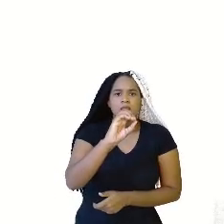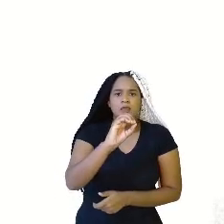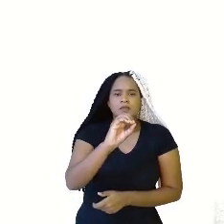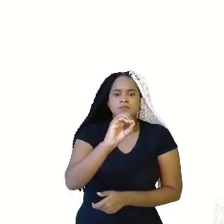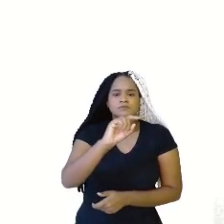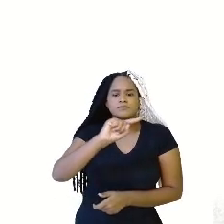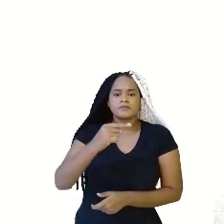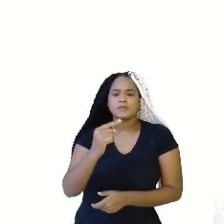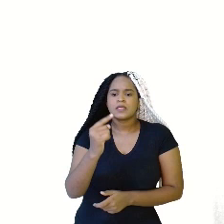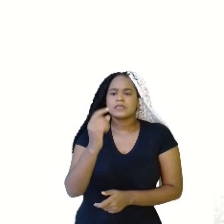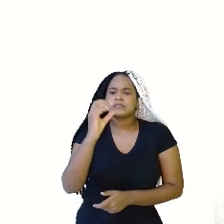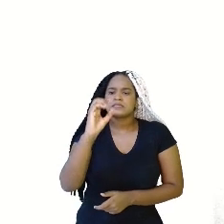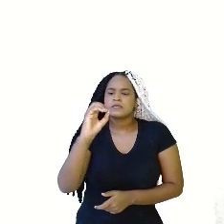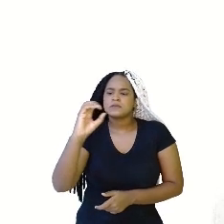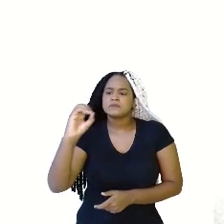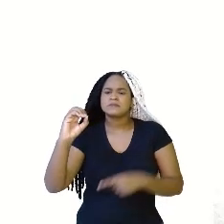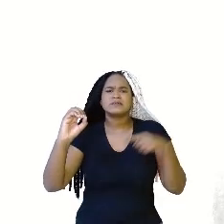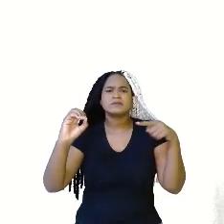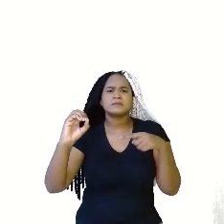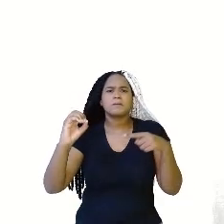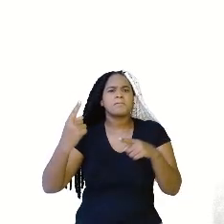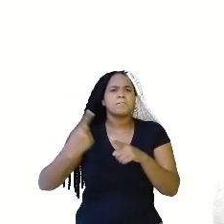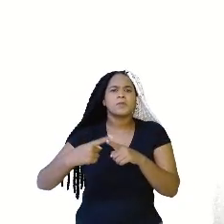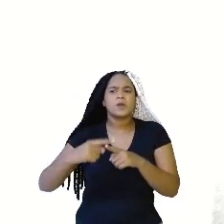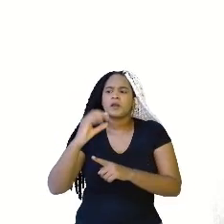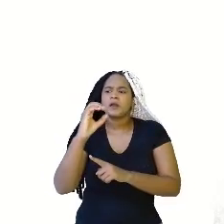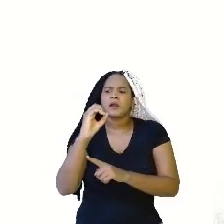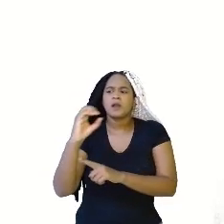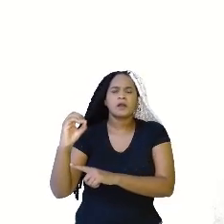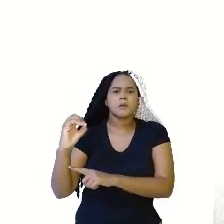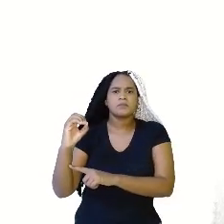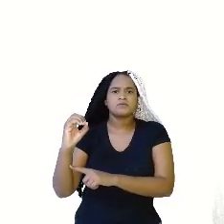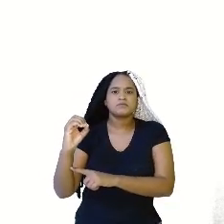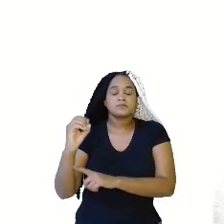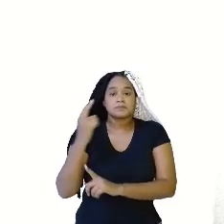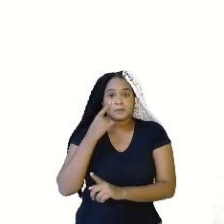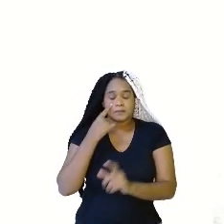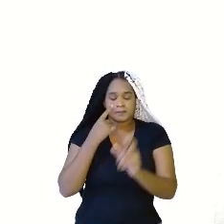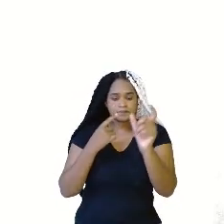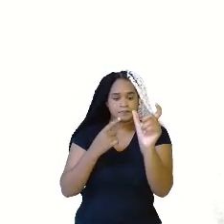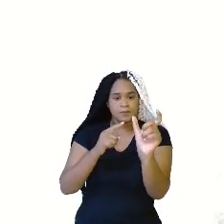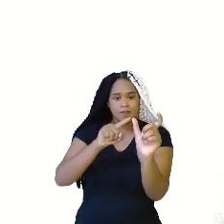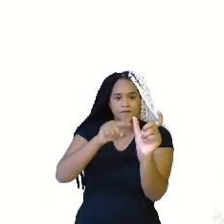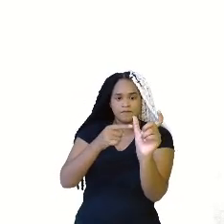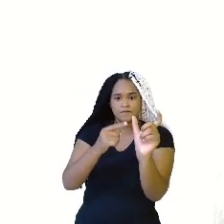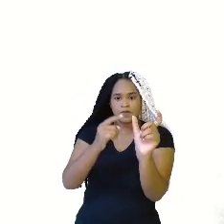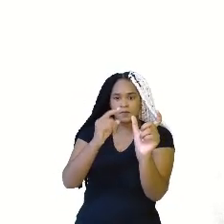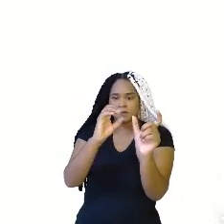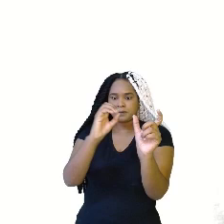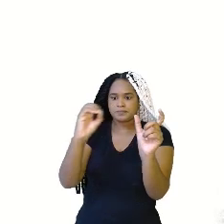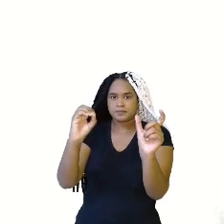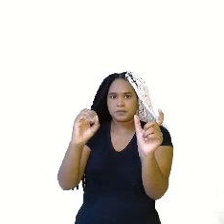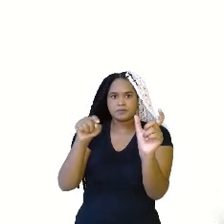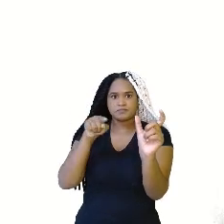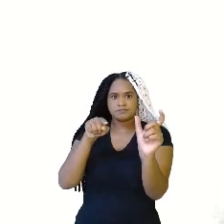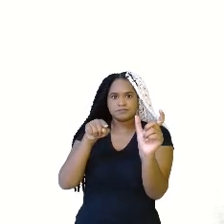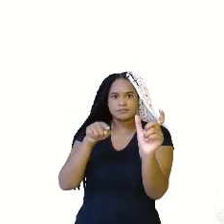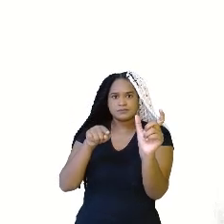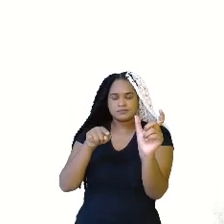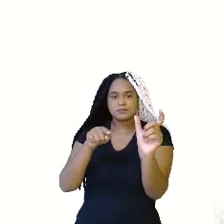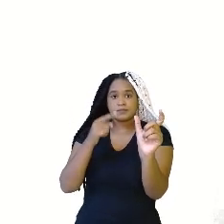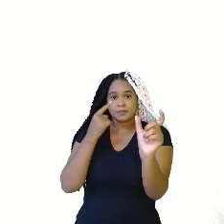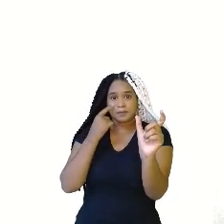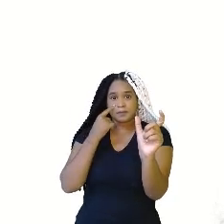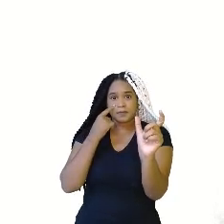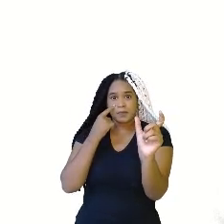00 pode fazer toda a diferença. O que vem depois da vírgula também tem valor. Nesse